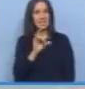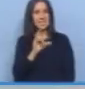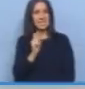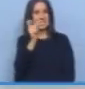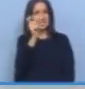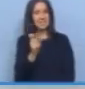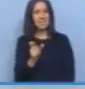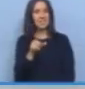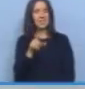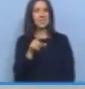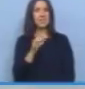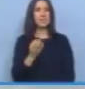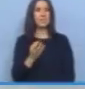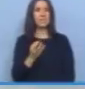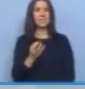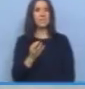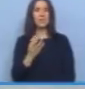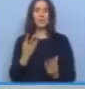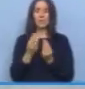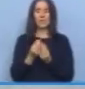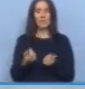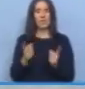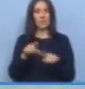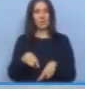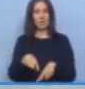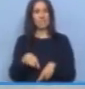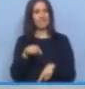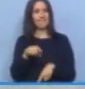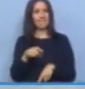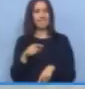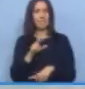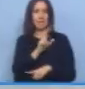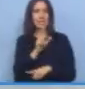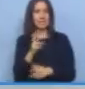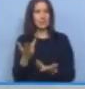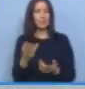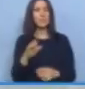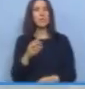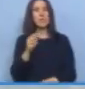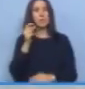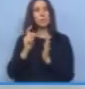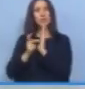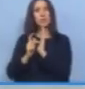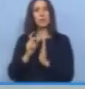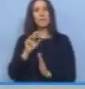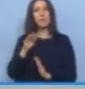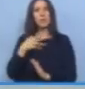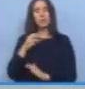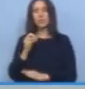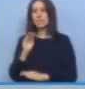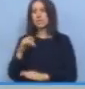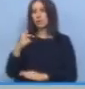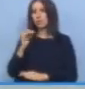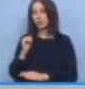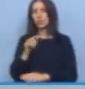que volta a fazer-nos companhia nestas andanças, e com o engenheiro Fernando Santos e um